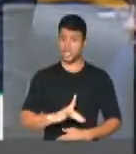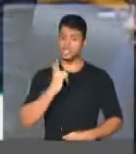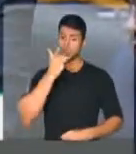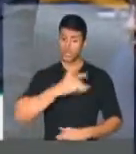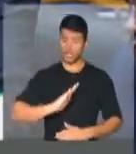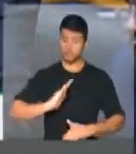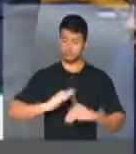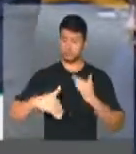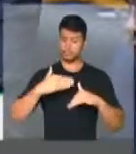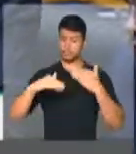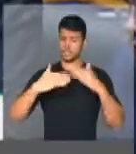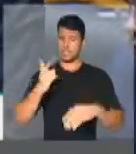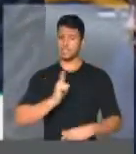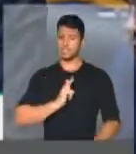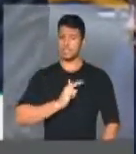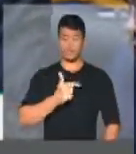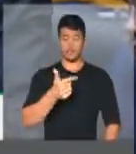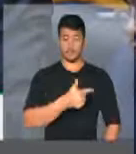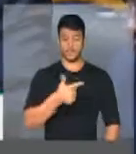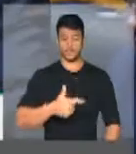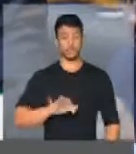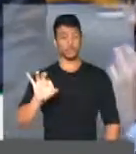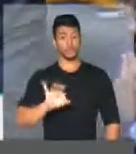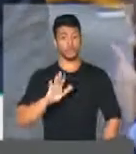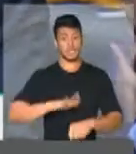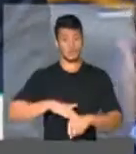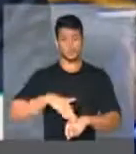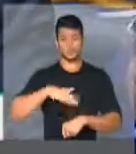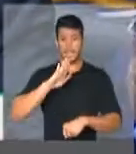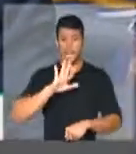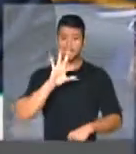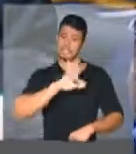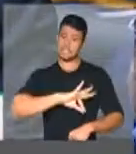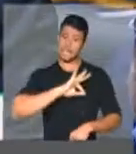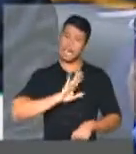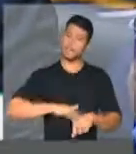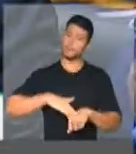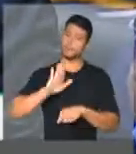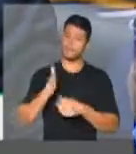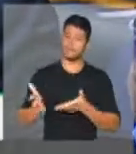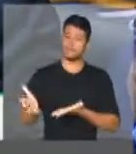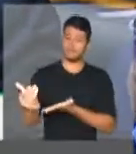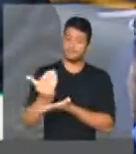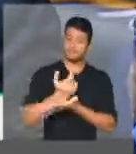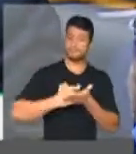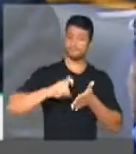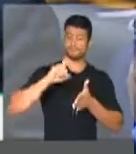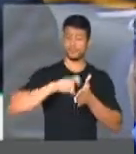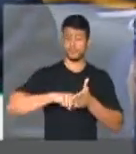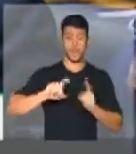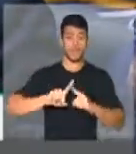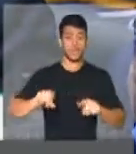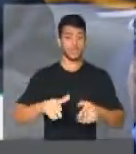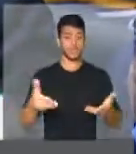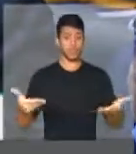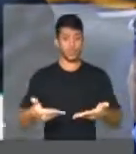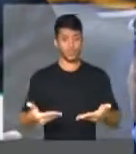teríamos 22% a mais de arrecadação, mais de salário e de tudo. E hoje